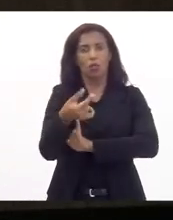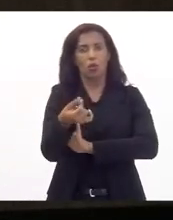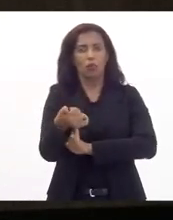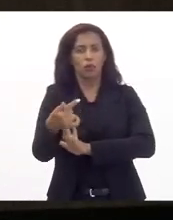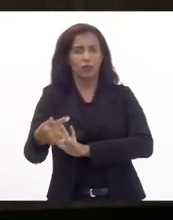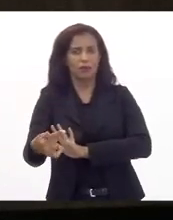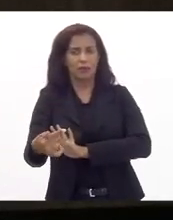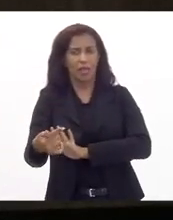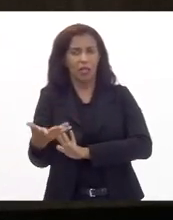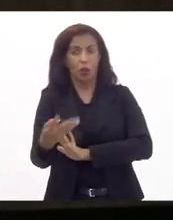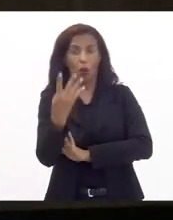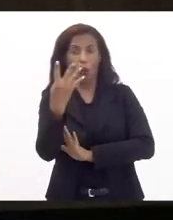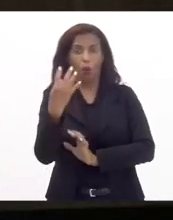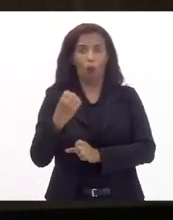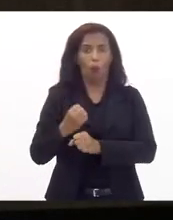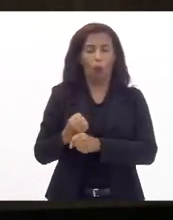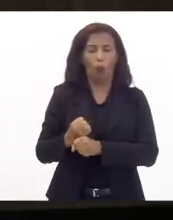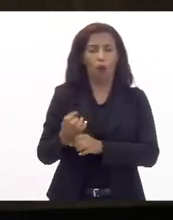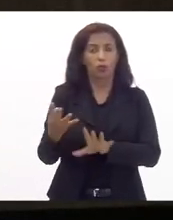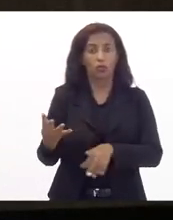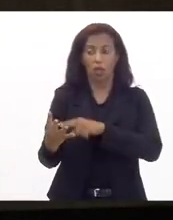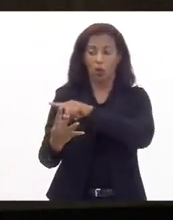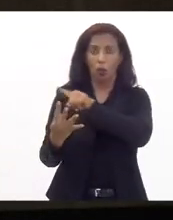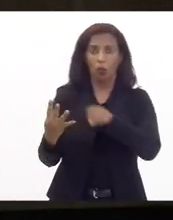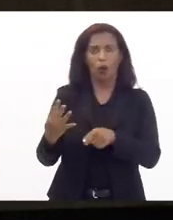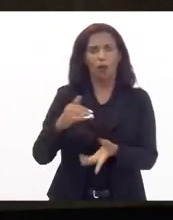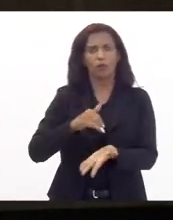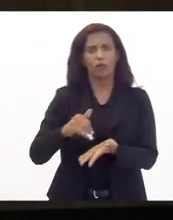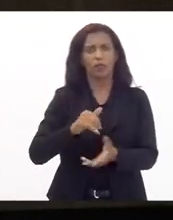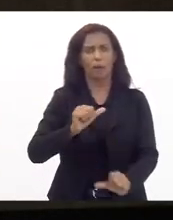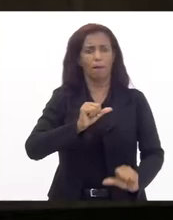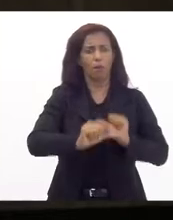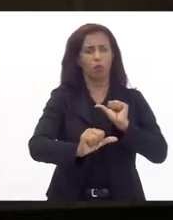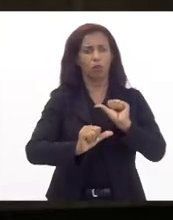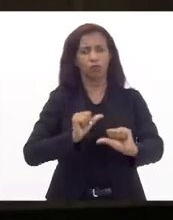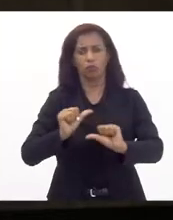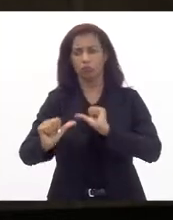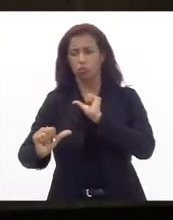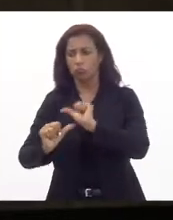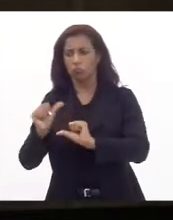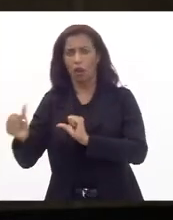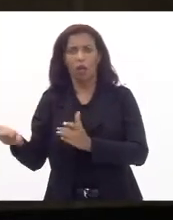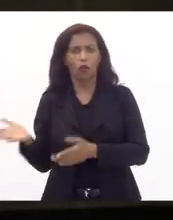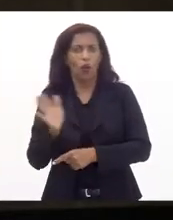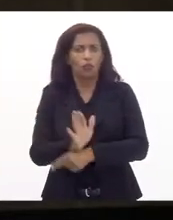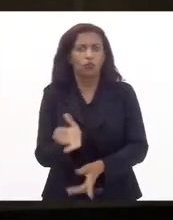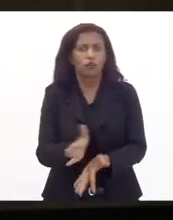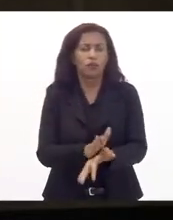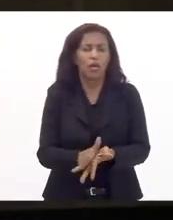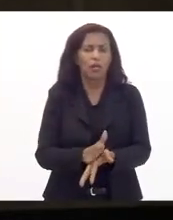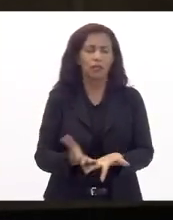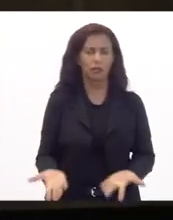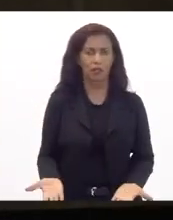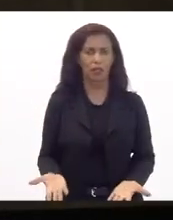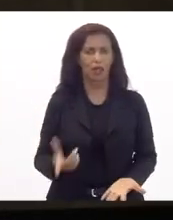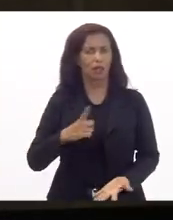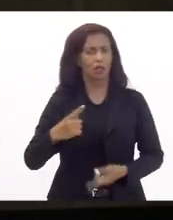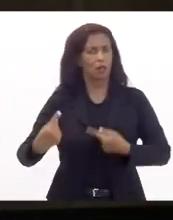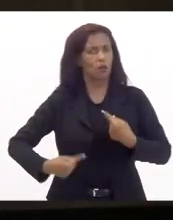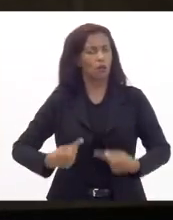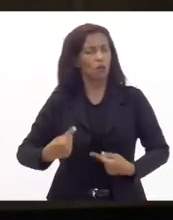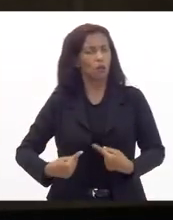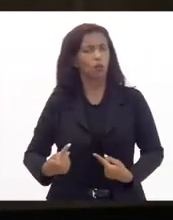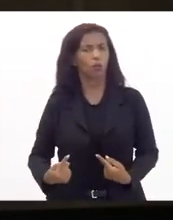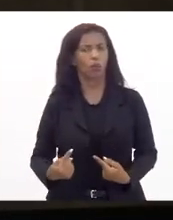deputada Martha Rocha da quatro anos eu coloco a Secretaria Estadual de Educação então isso também não ajuda em nada né até uma